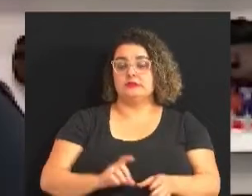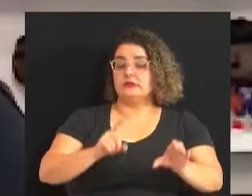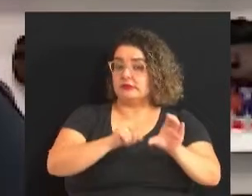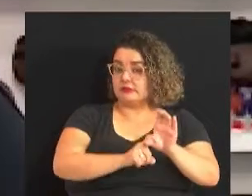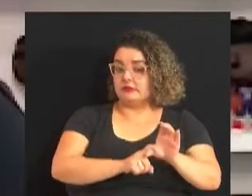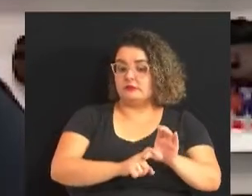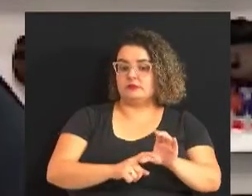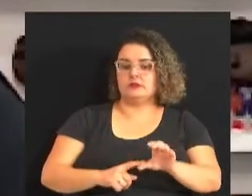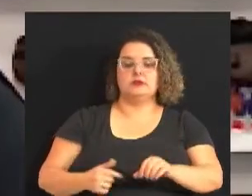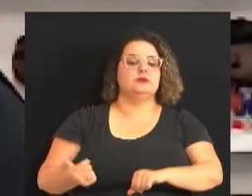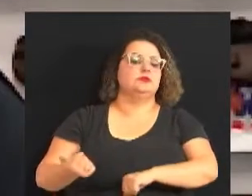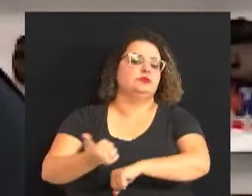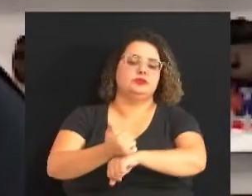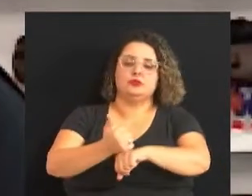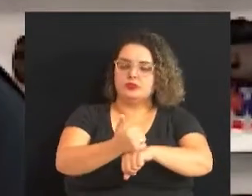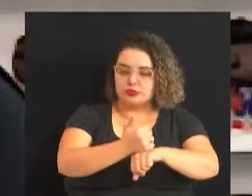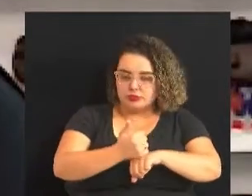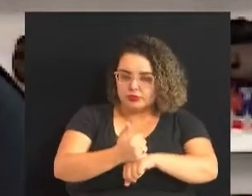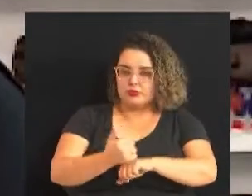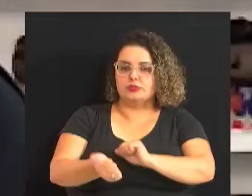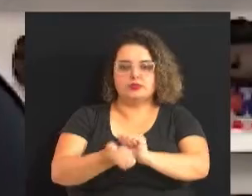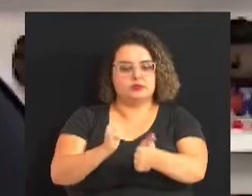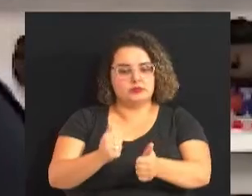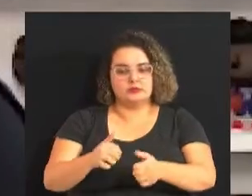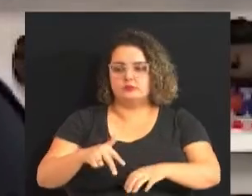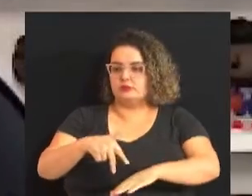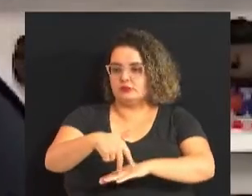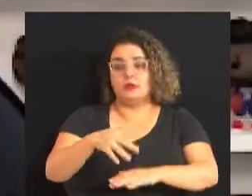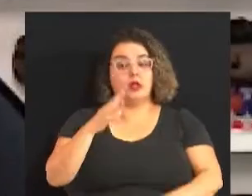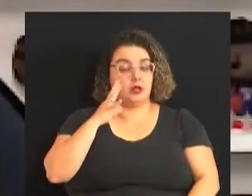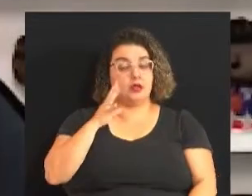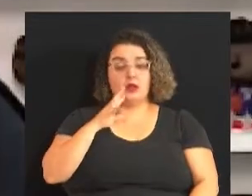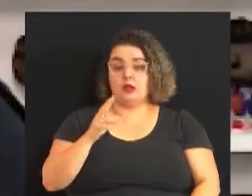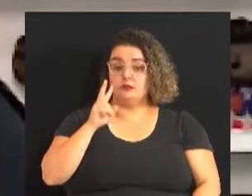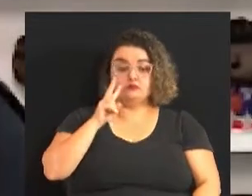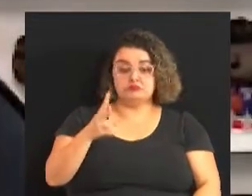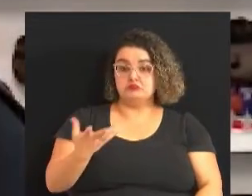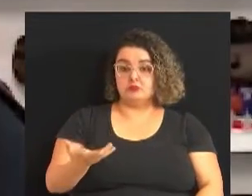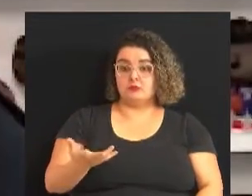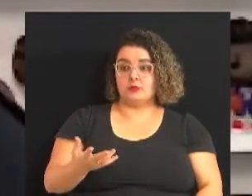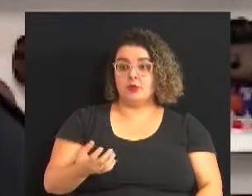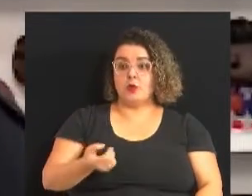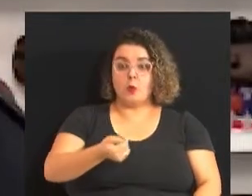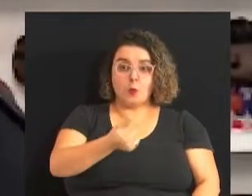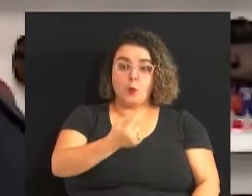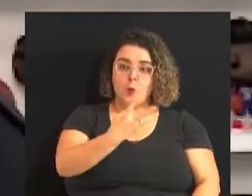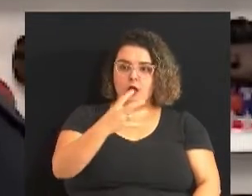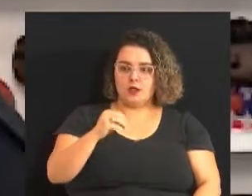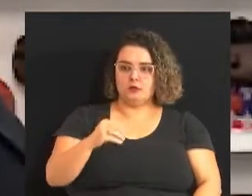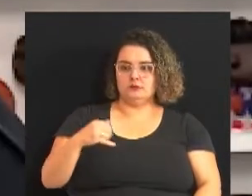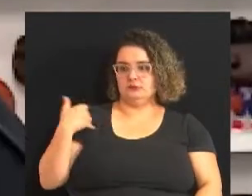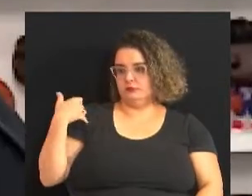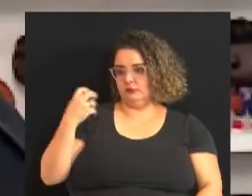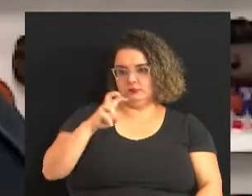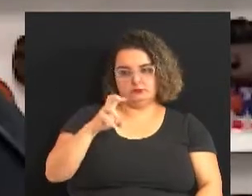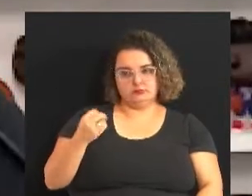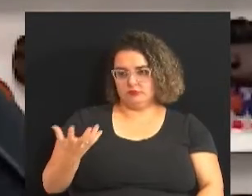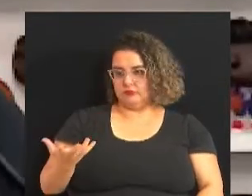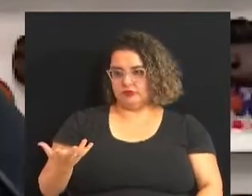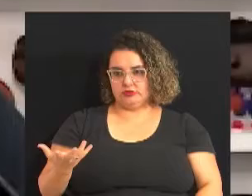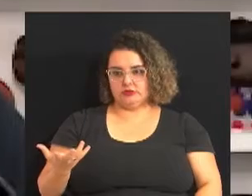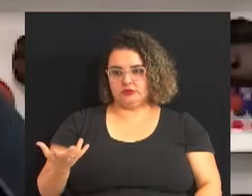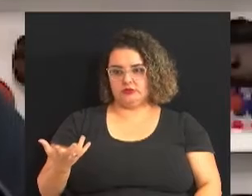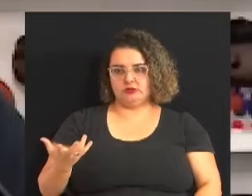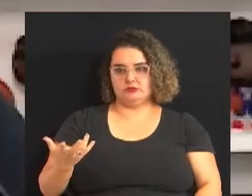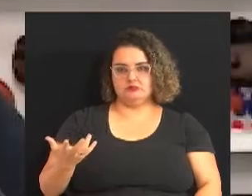à disposição, mas é muito legal ver, como você falou, são quase 40 anos, eu tenho 50 de idade, Gabriel. Eu